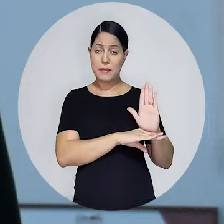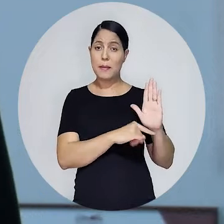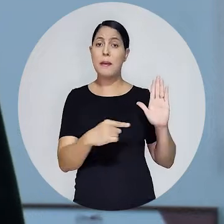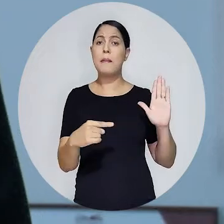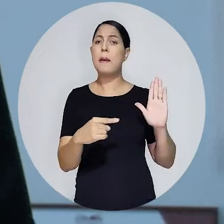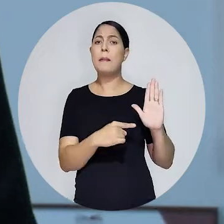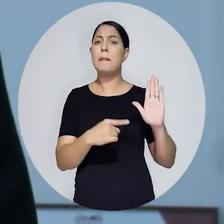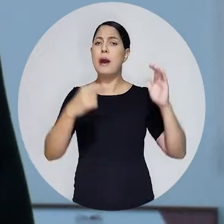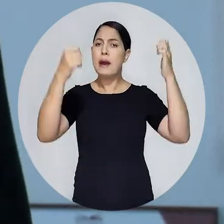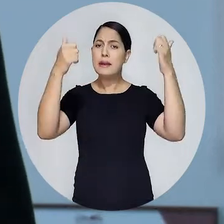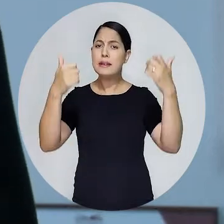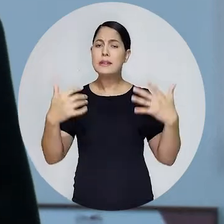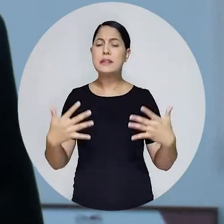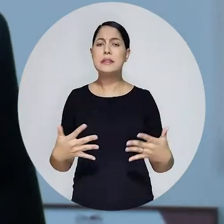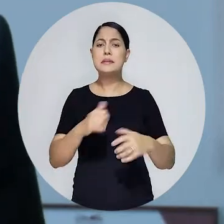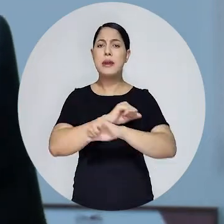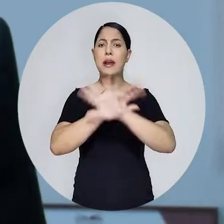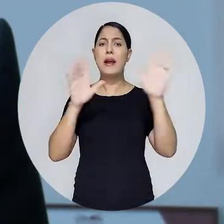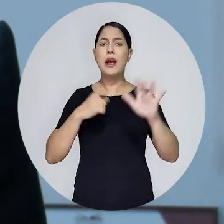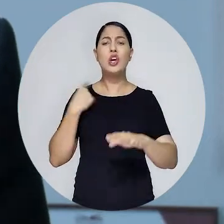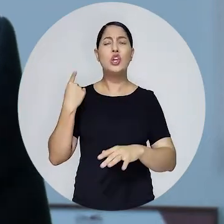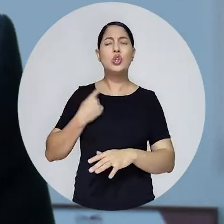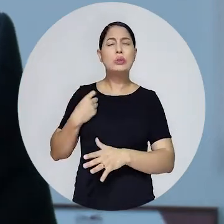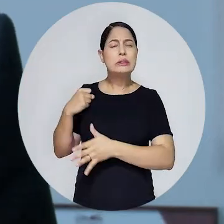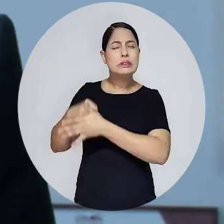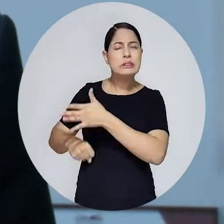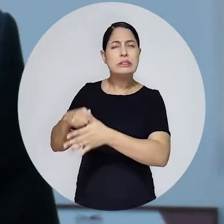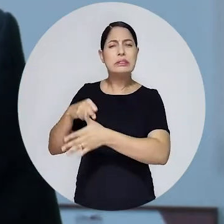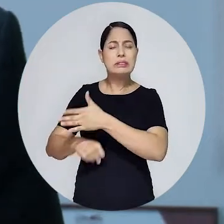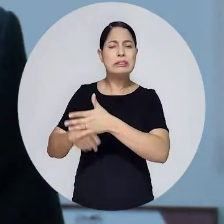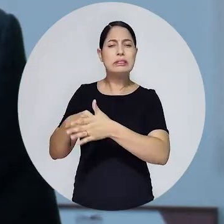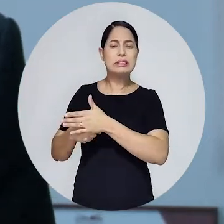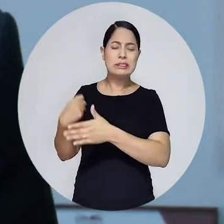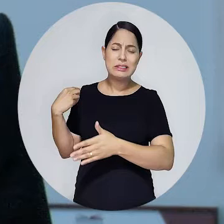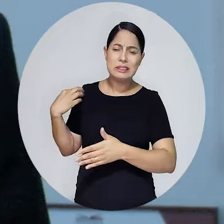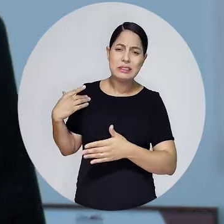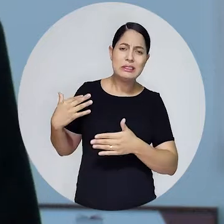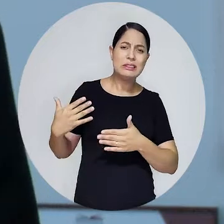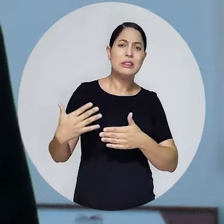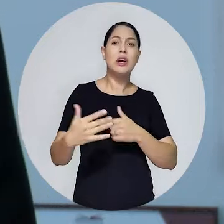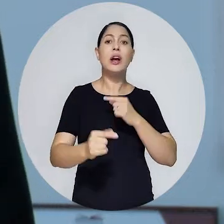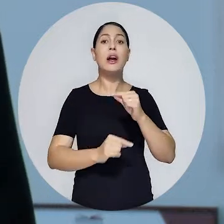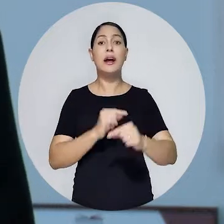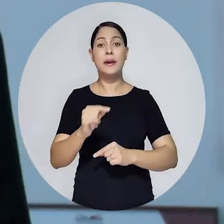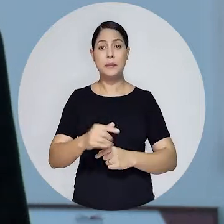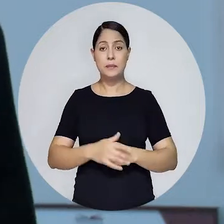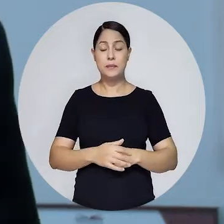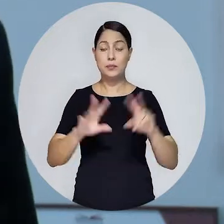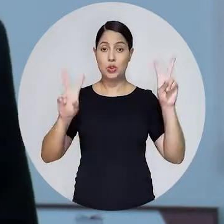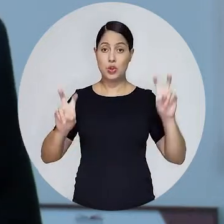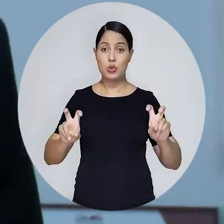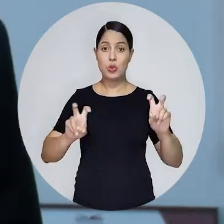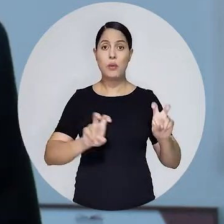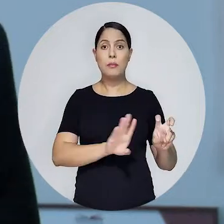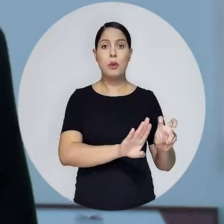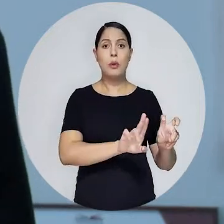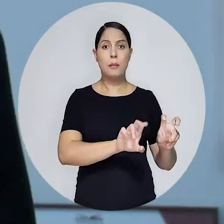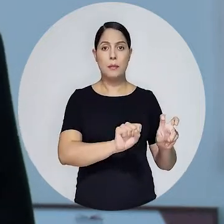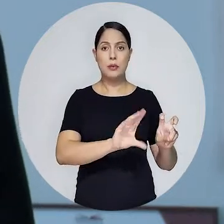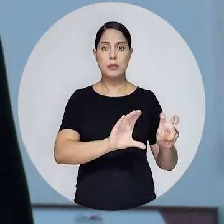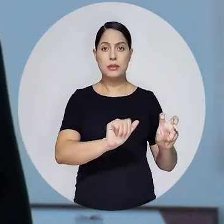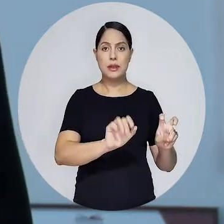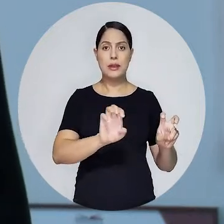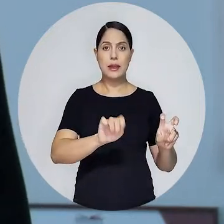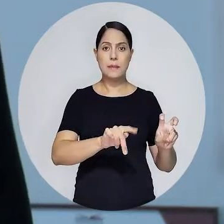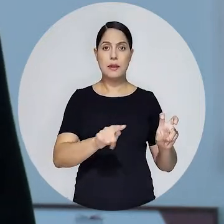texto legal delimita exatamente aquilo que nós lutamos por muito tempo para vermos delimitados, que são as